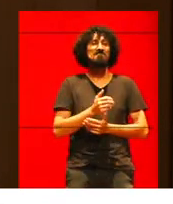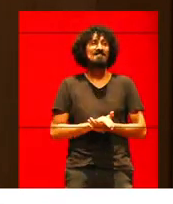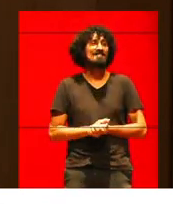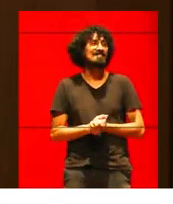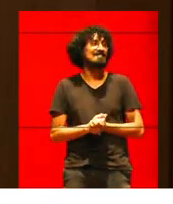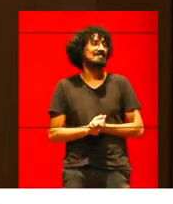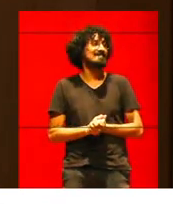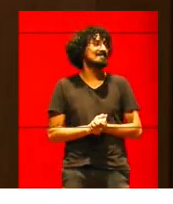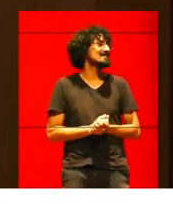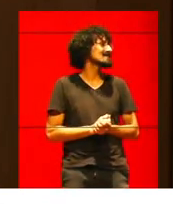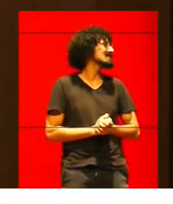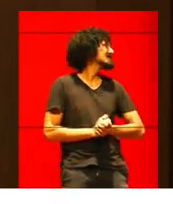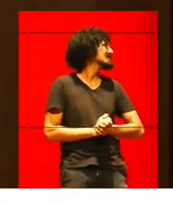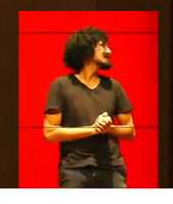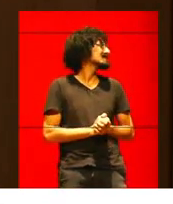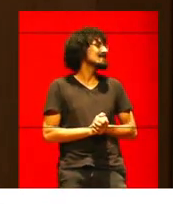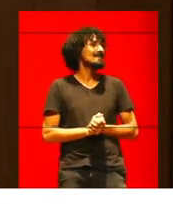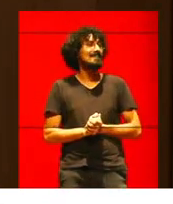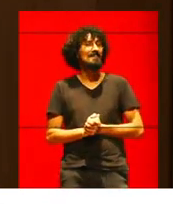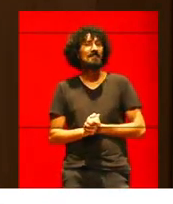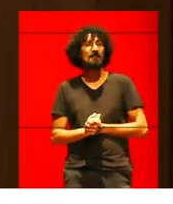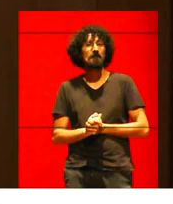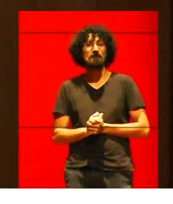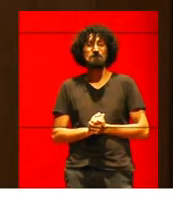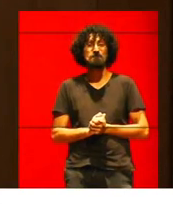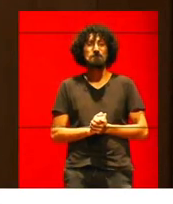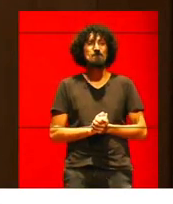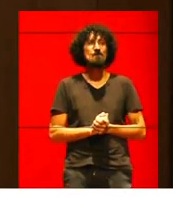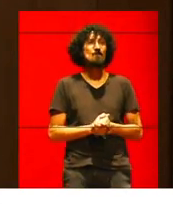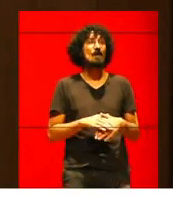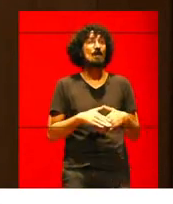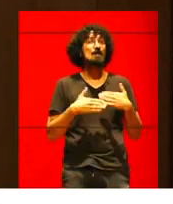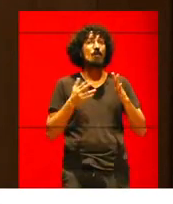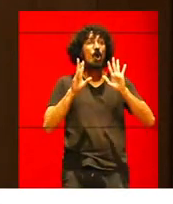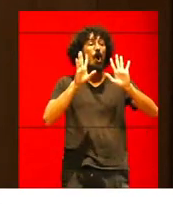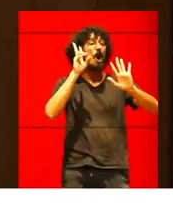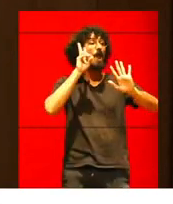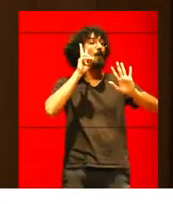Lindo! Aqui, ó.